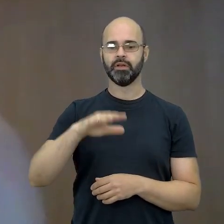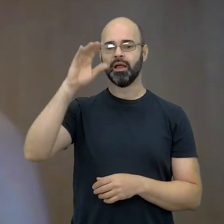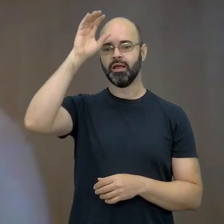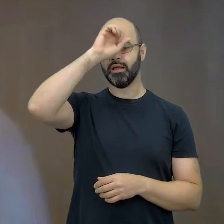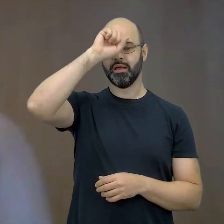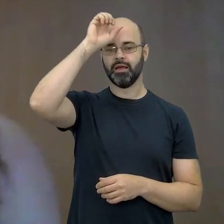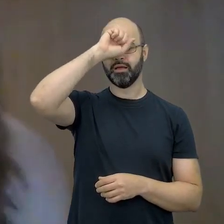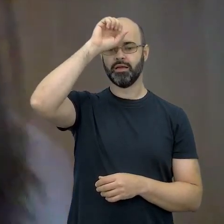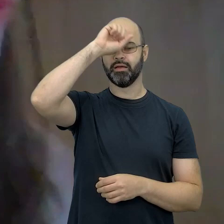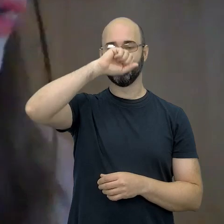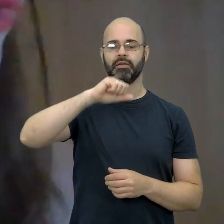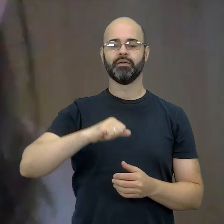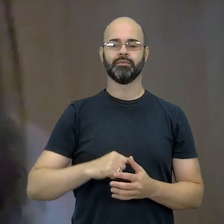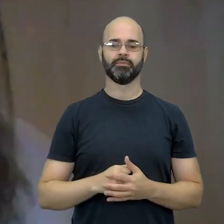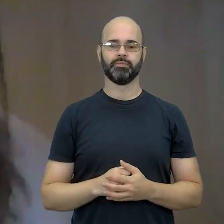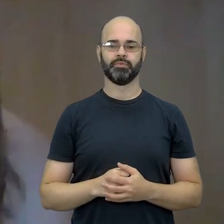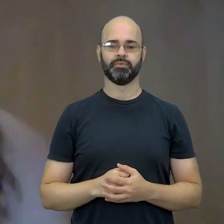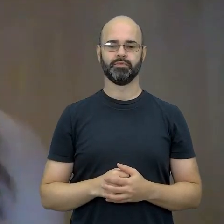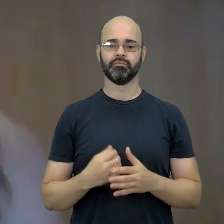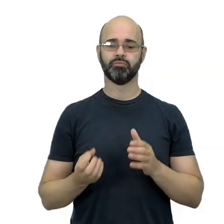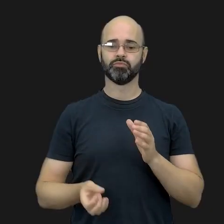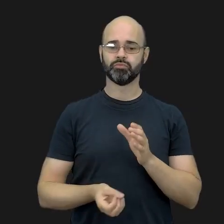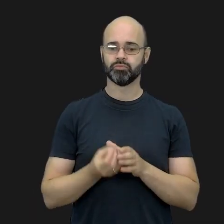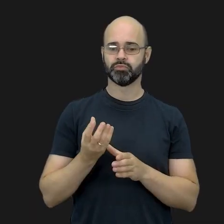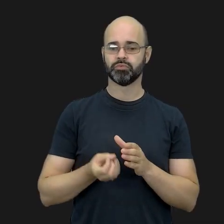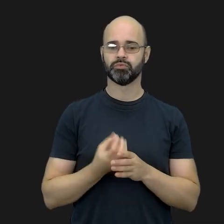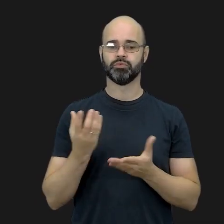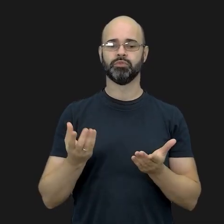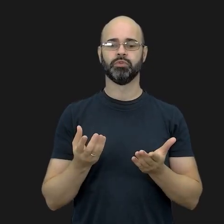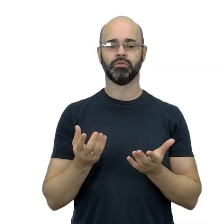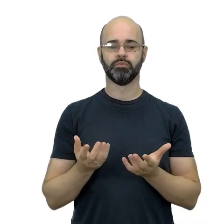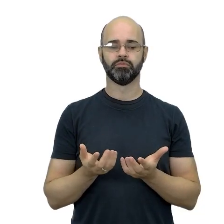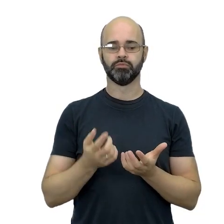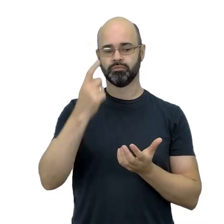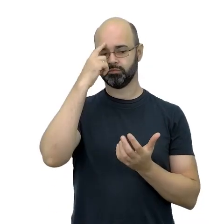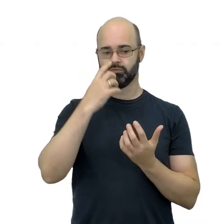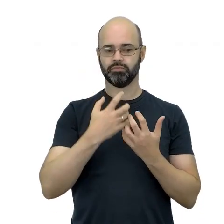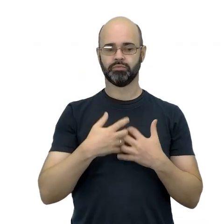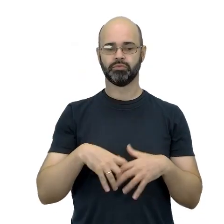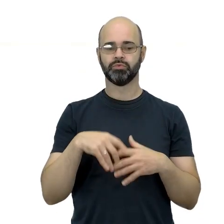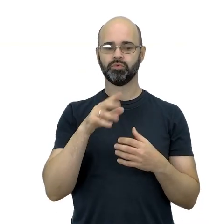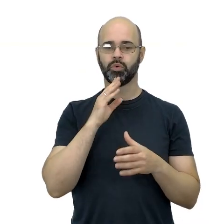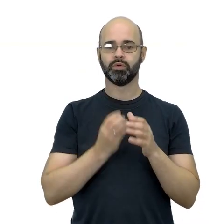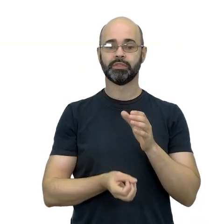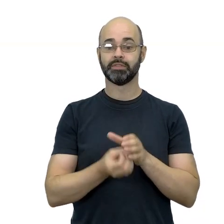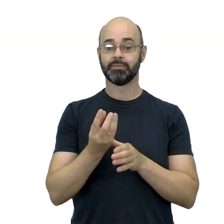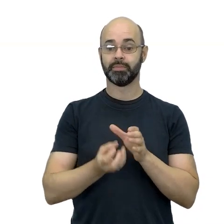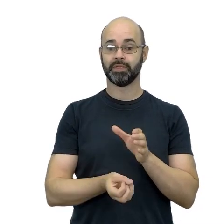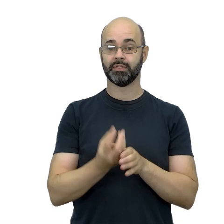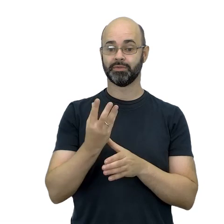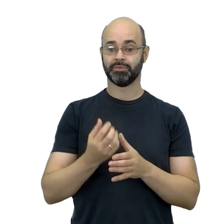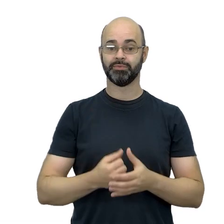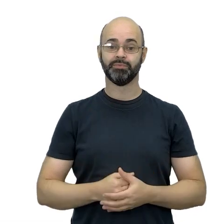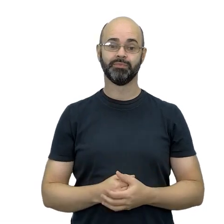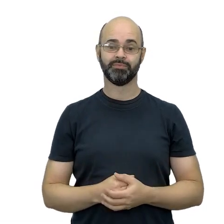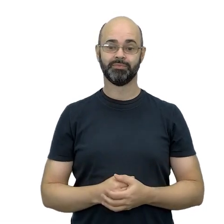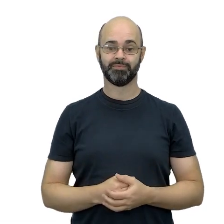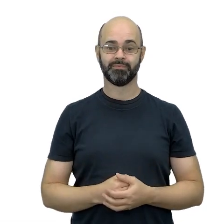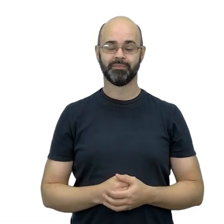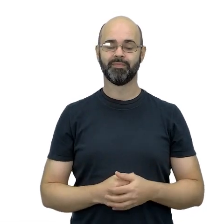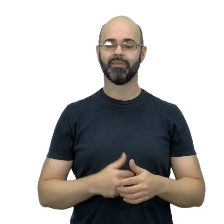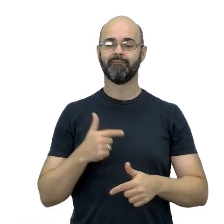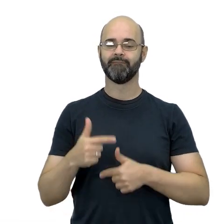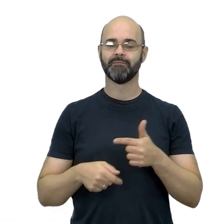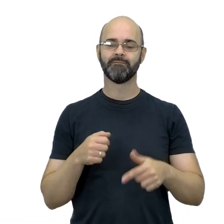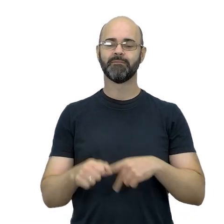aprendizagem, de produção, de reconstrução de conhecimento, não é? O que acontece por meio de um